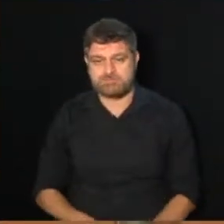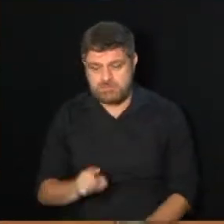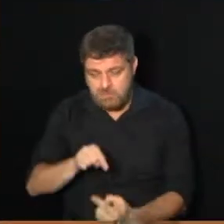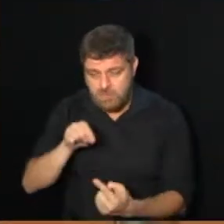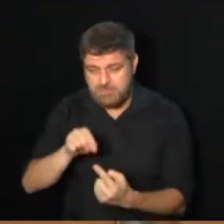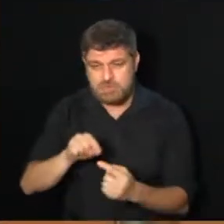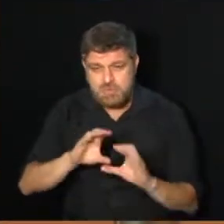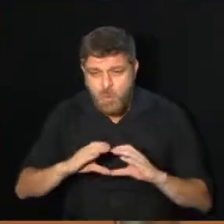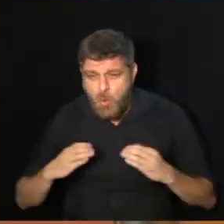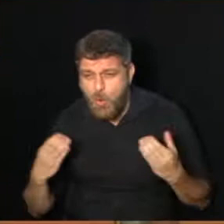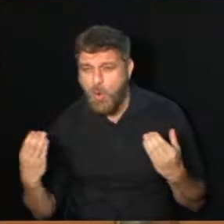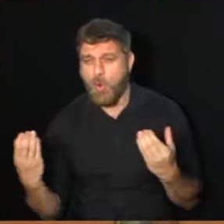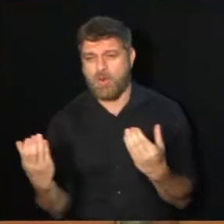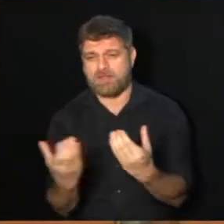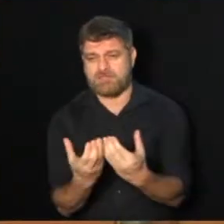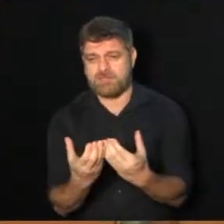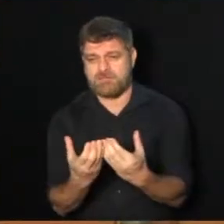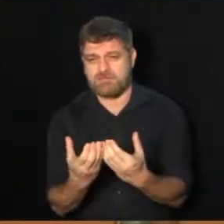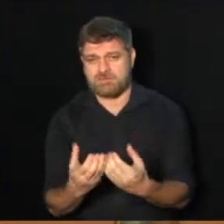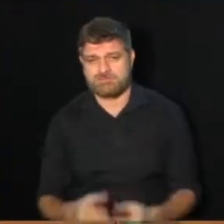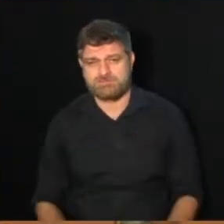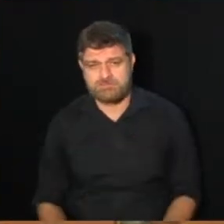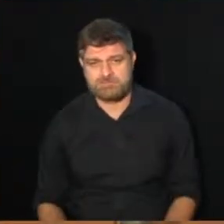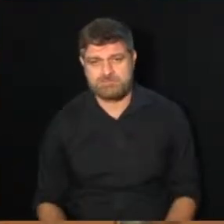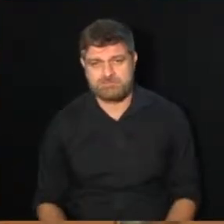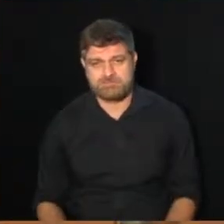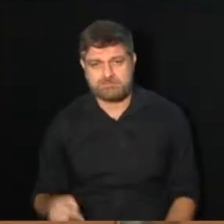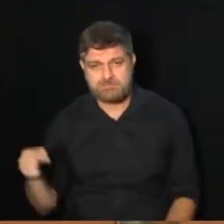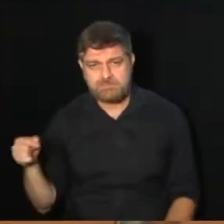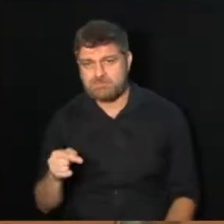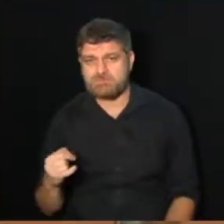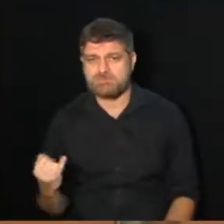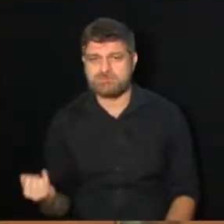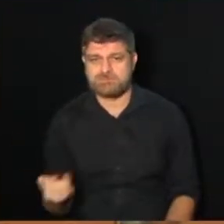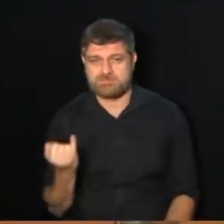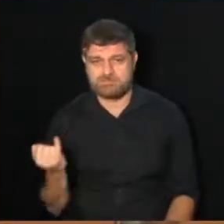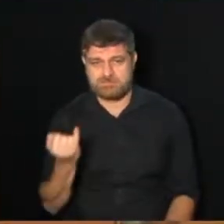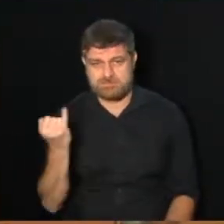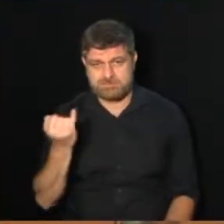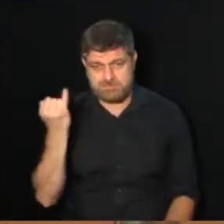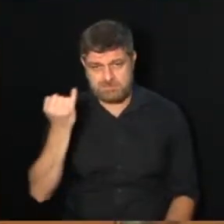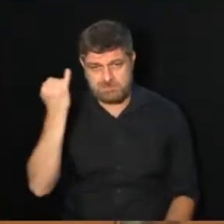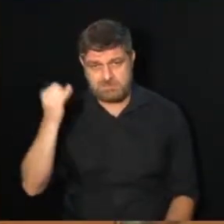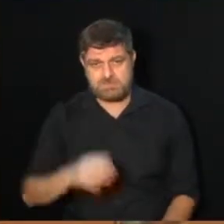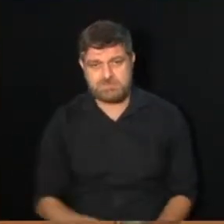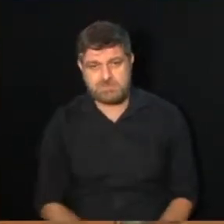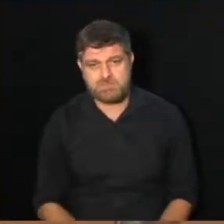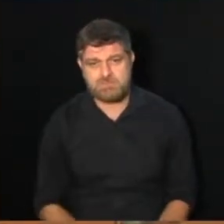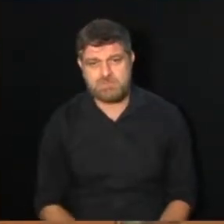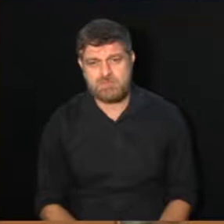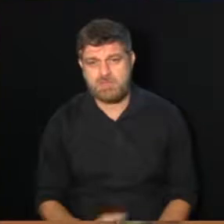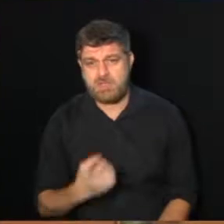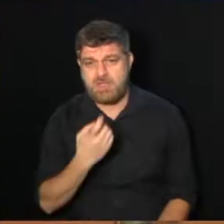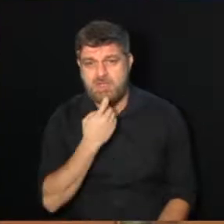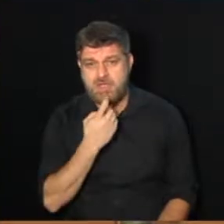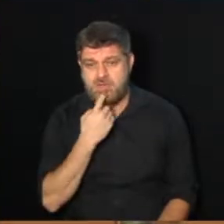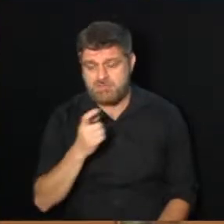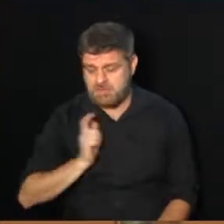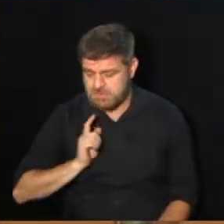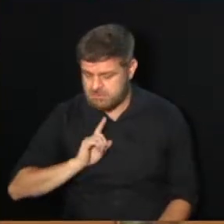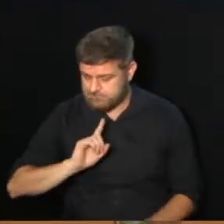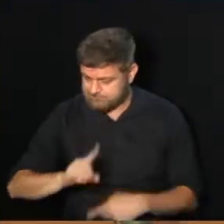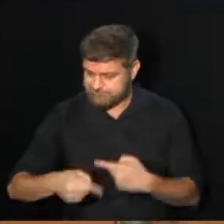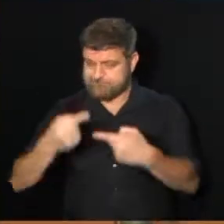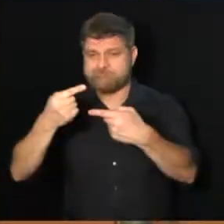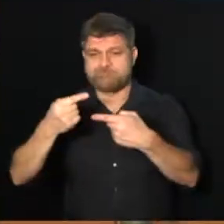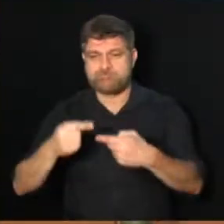uma abrangência maior. E isso é de suma importância para que Campinas dê esse passo